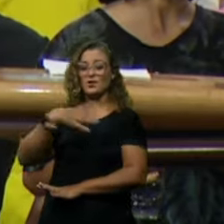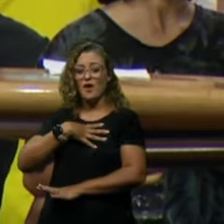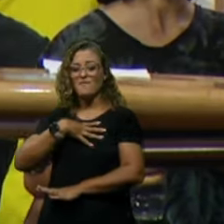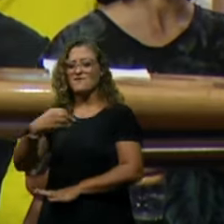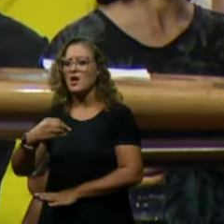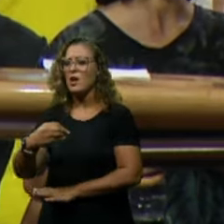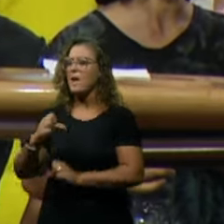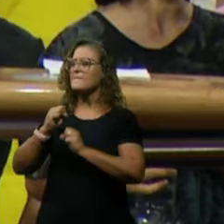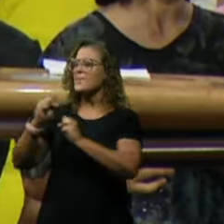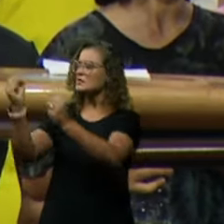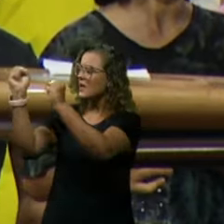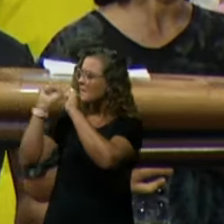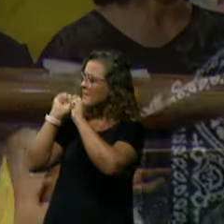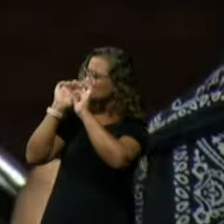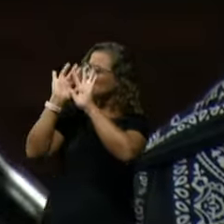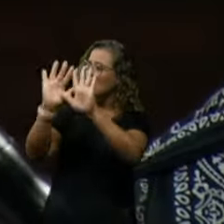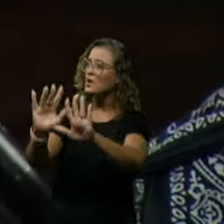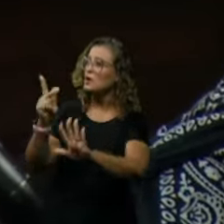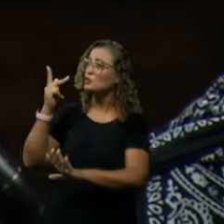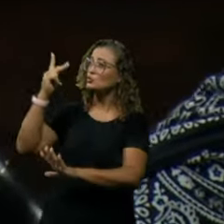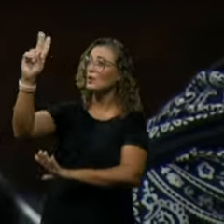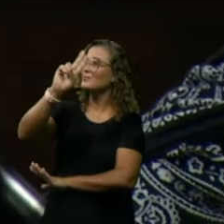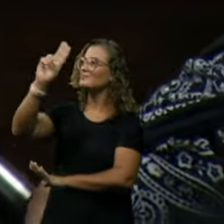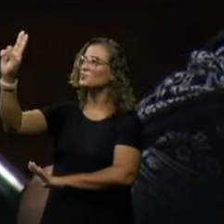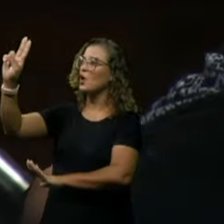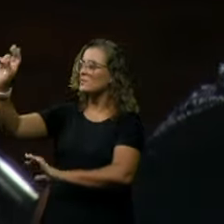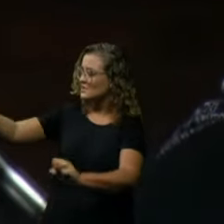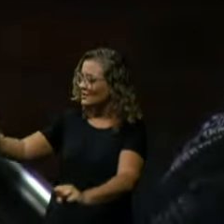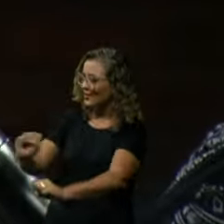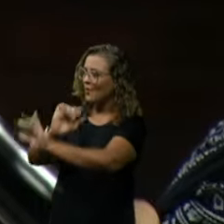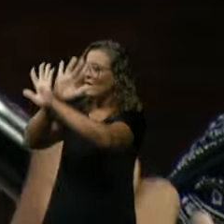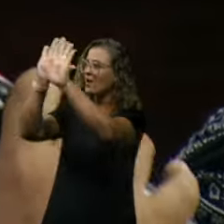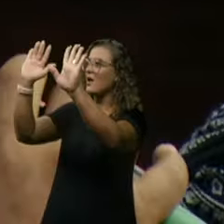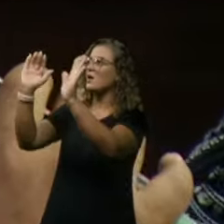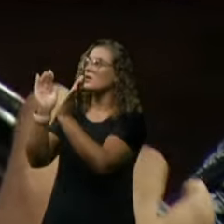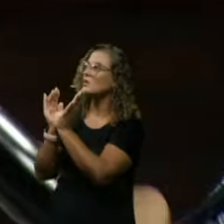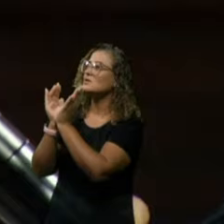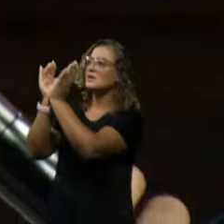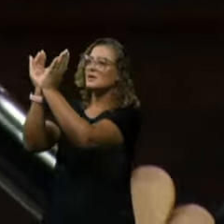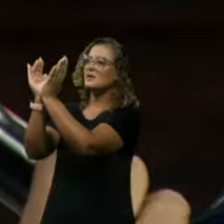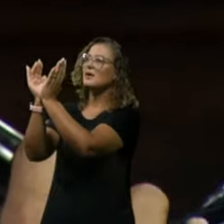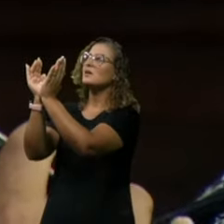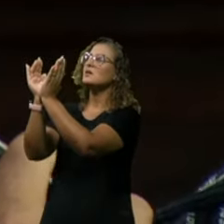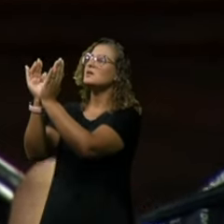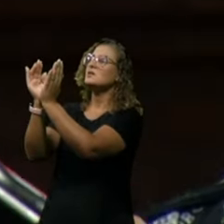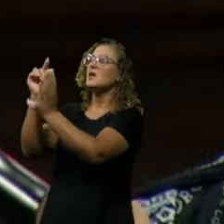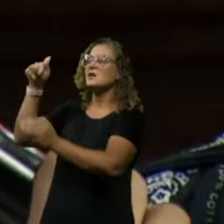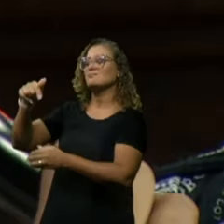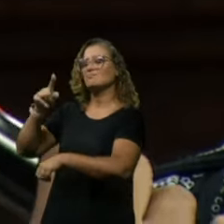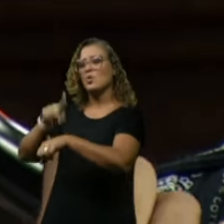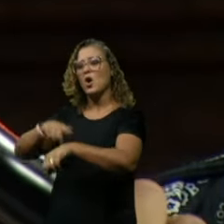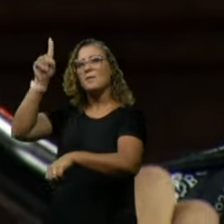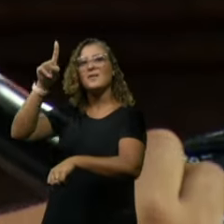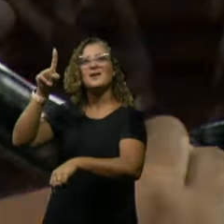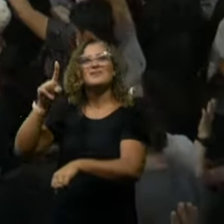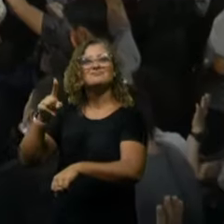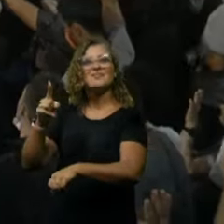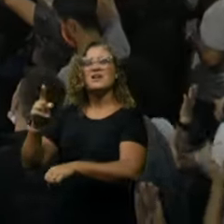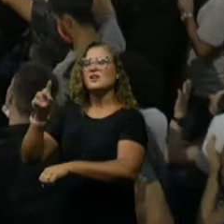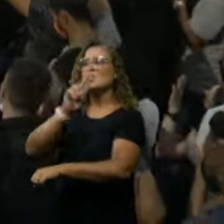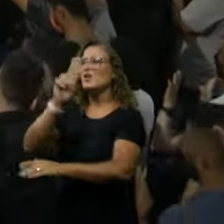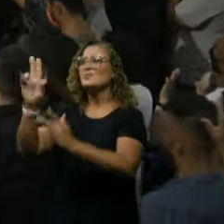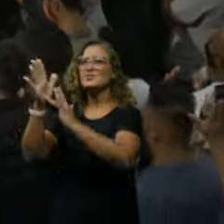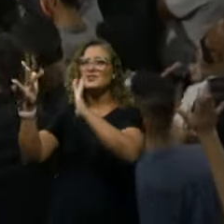para que o teu nome seja glorificado assim nos consagramos nesse momento a ti em nome do Senhor Jesus quem